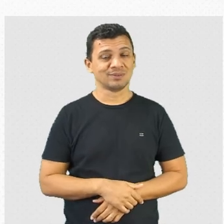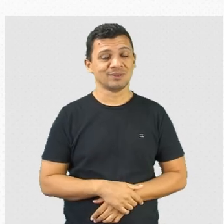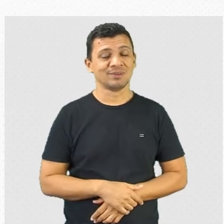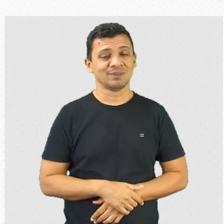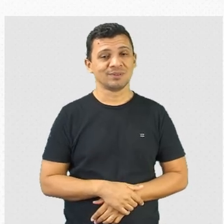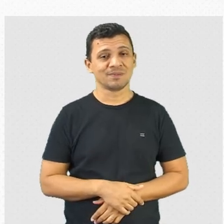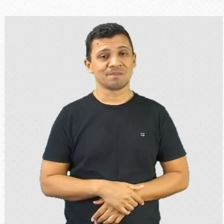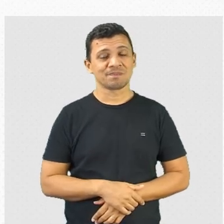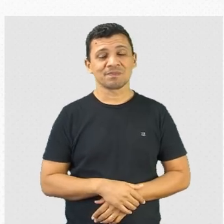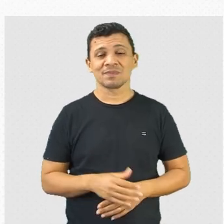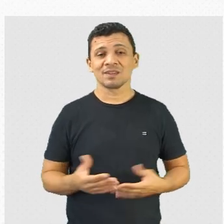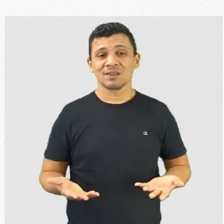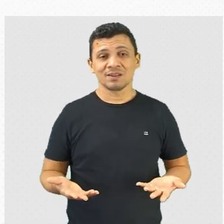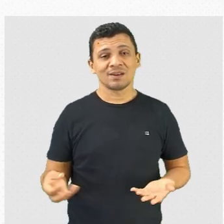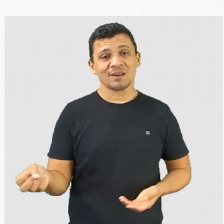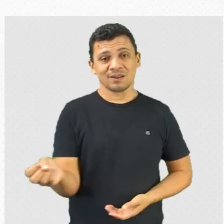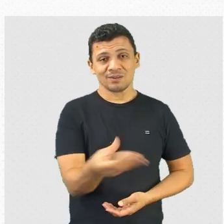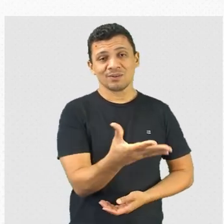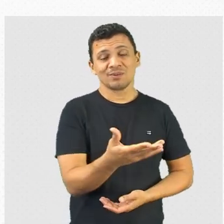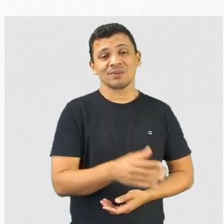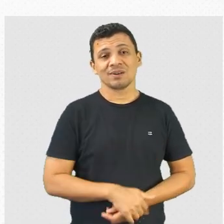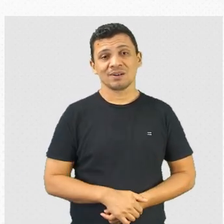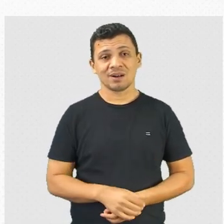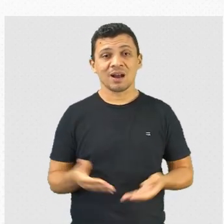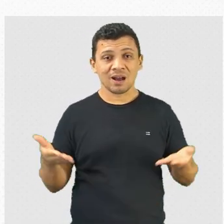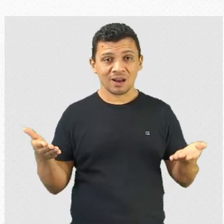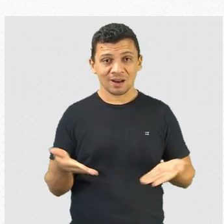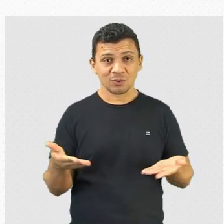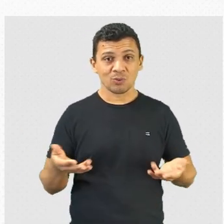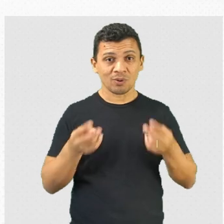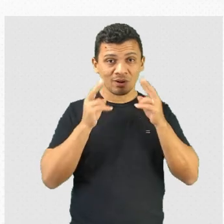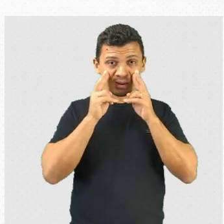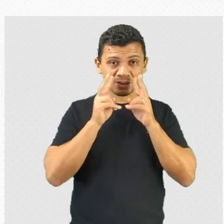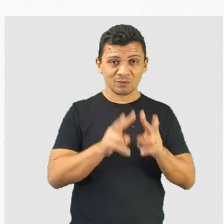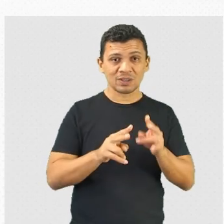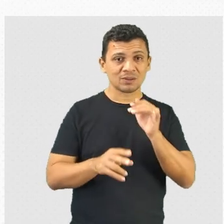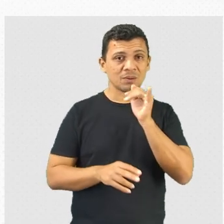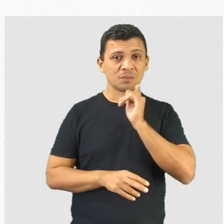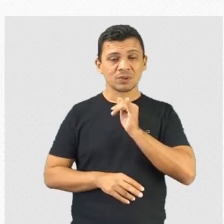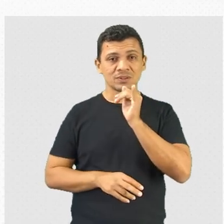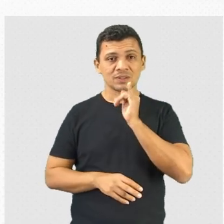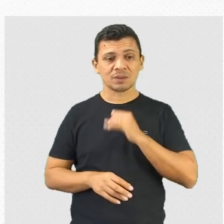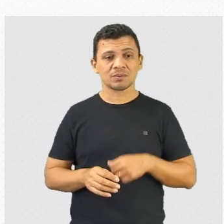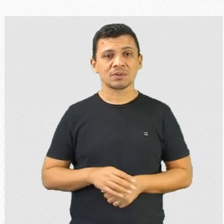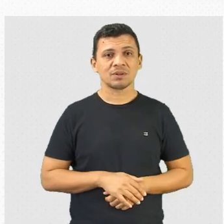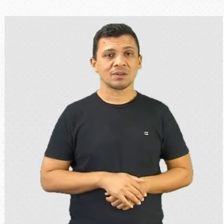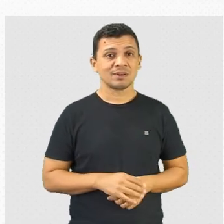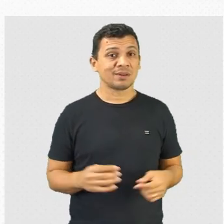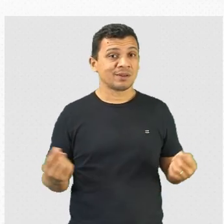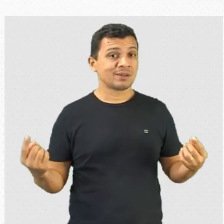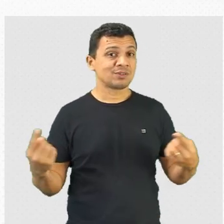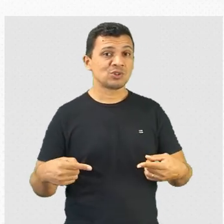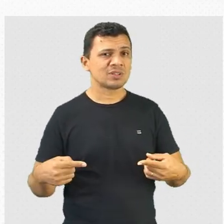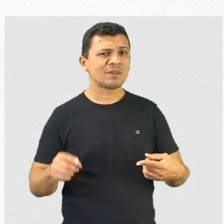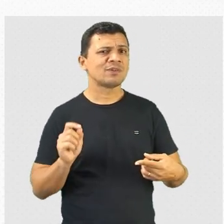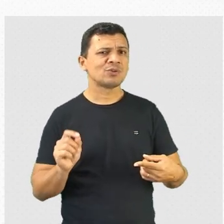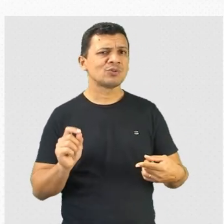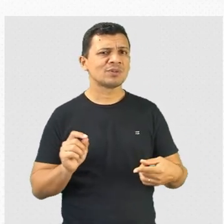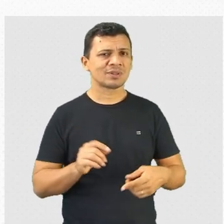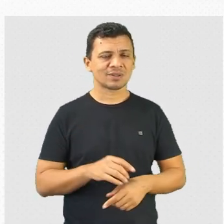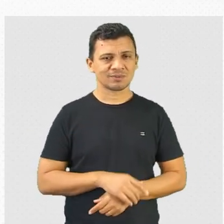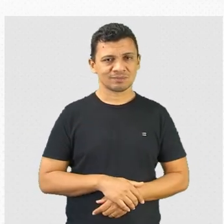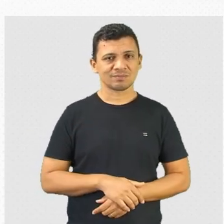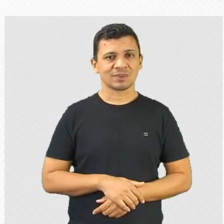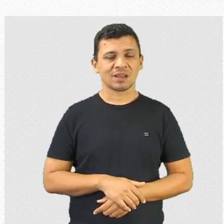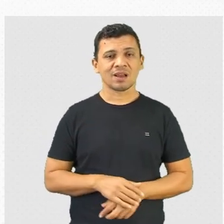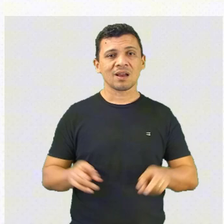inédito. Muito, muito inédito. Agora que a gente está vendo aí, por exemplo, os desafios em relação a